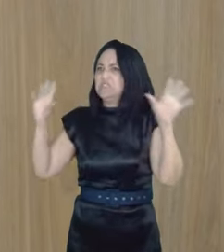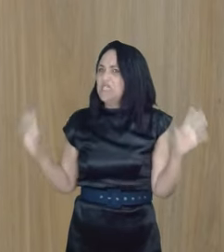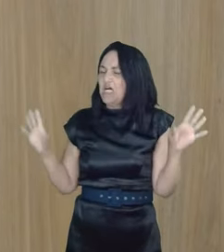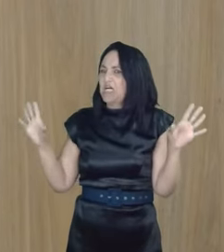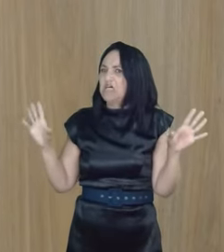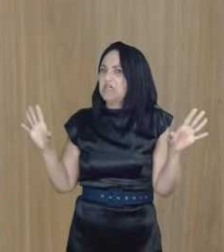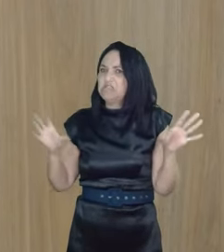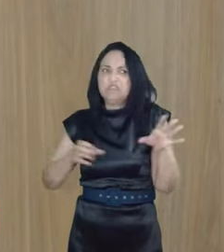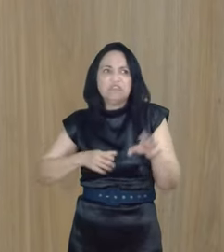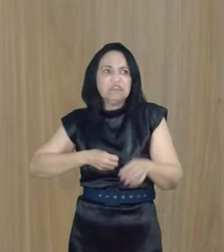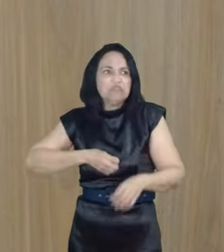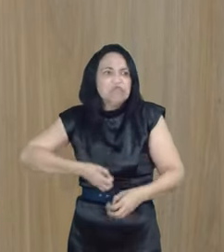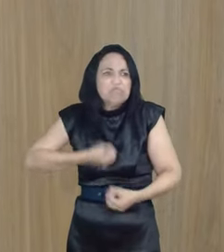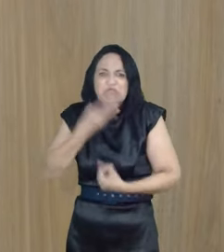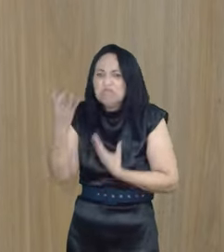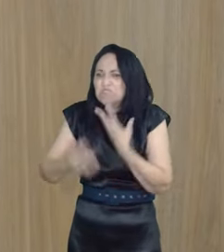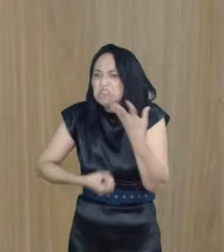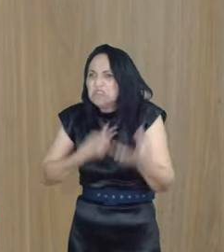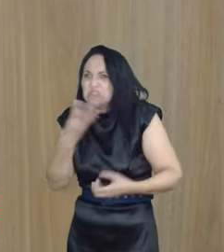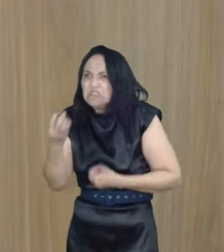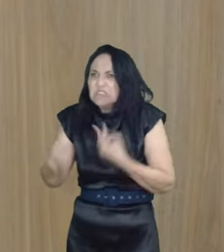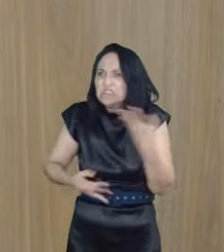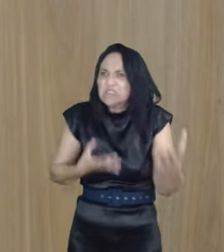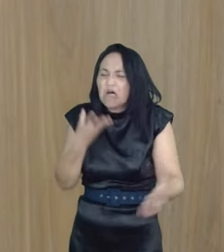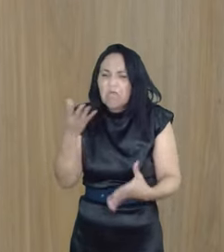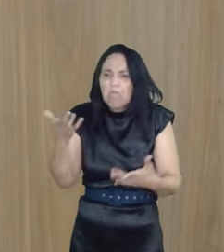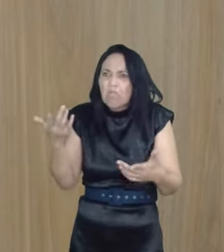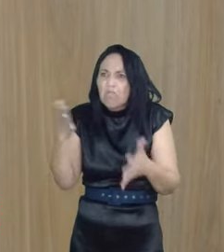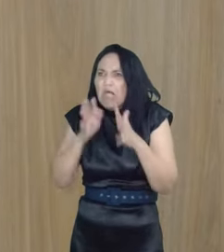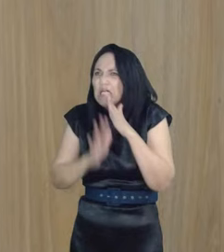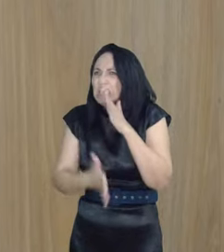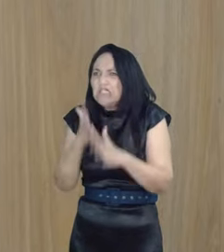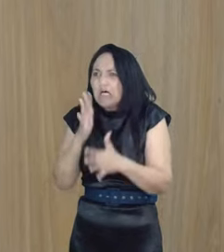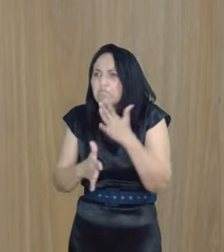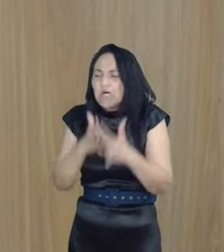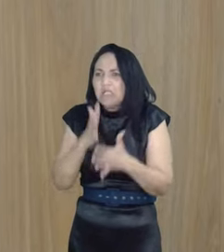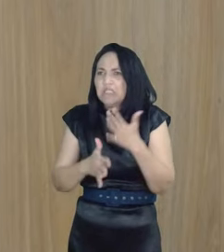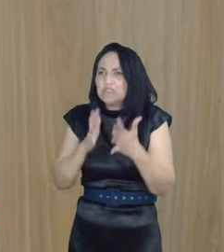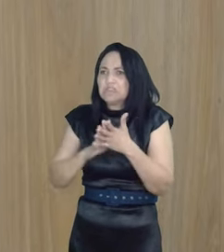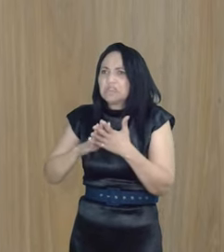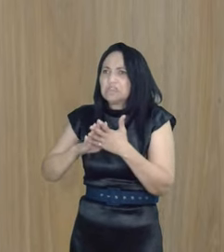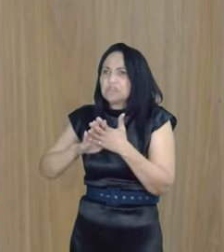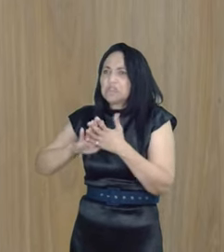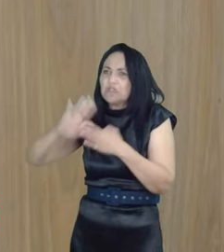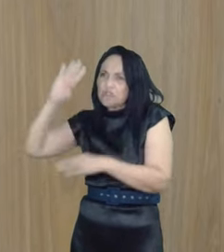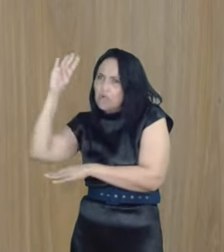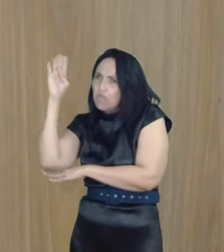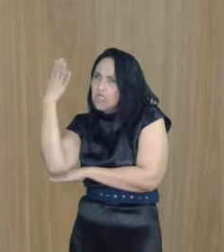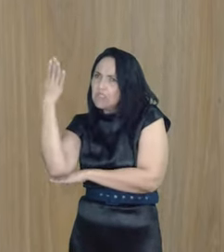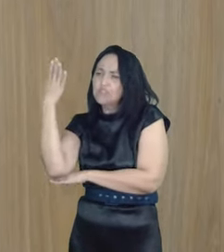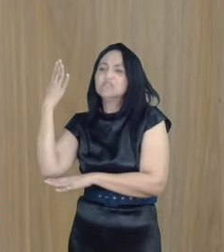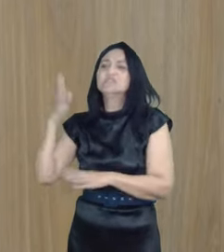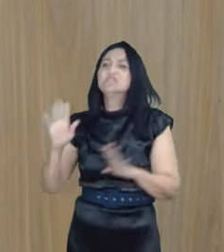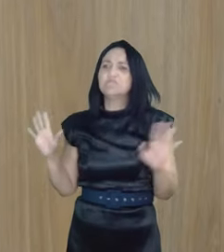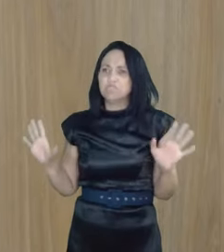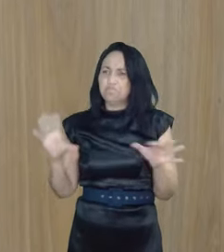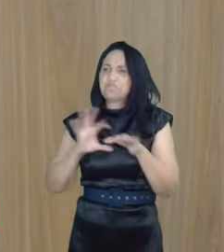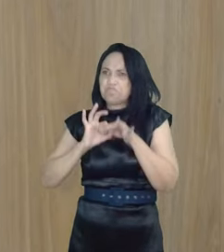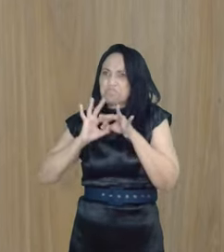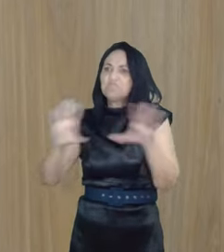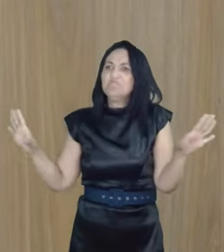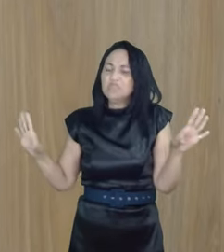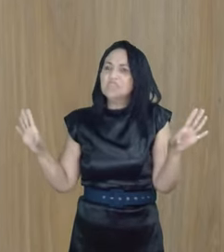aqui não, agredindo a nossa soberania. O Alberto Quironi também está aqui com a gente. Nadir Neves de Oliveira, bom dia.